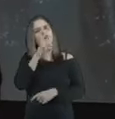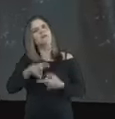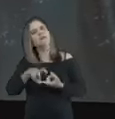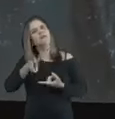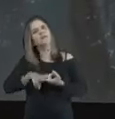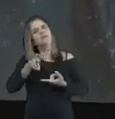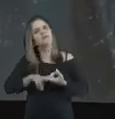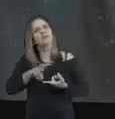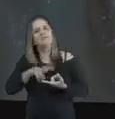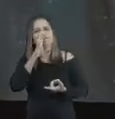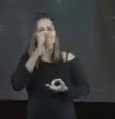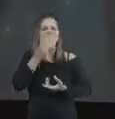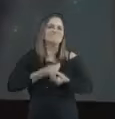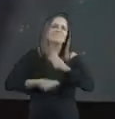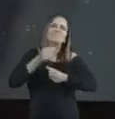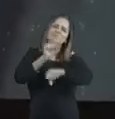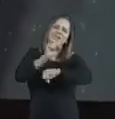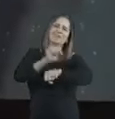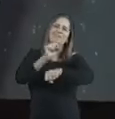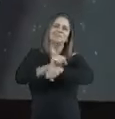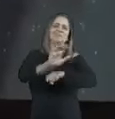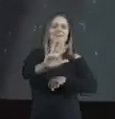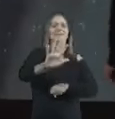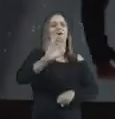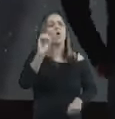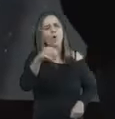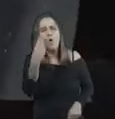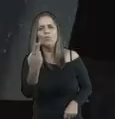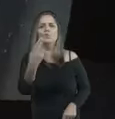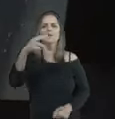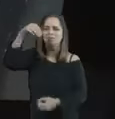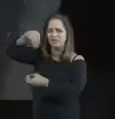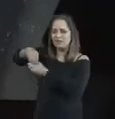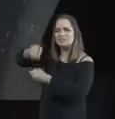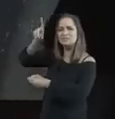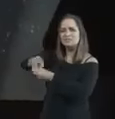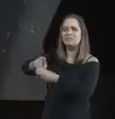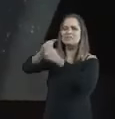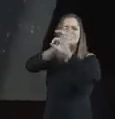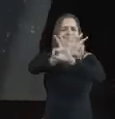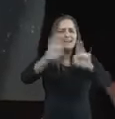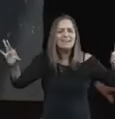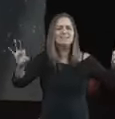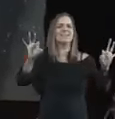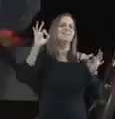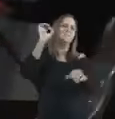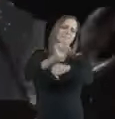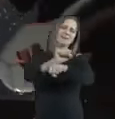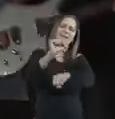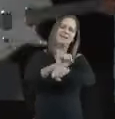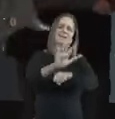deixa um resquício de improdutividade no reino, que você não seja alguém que vem para um culto sem ter tentado pelo menos